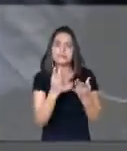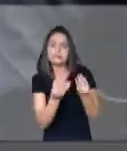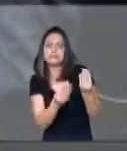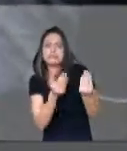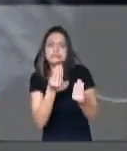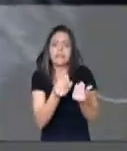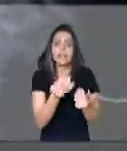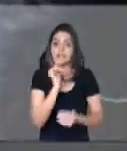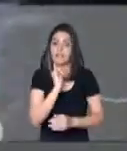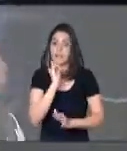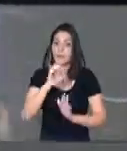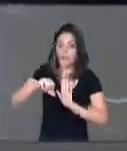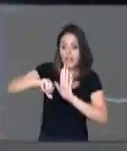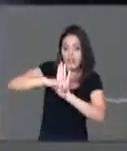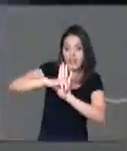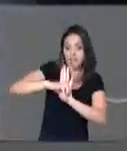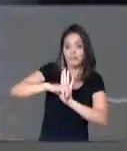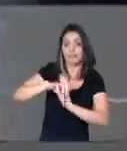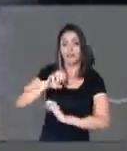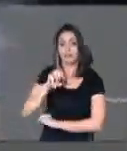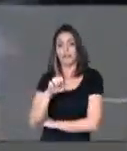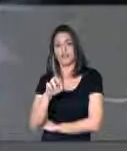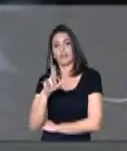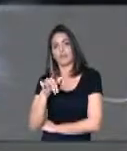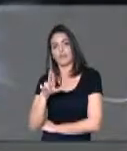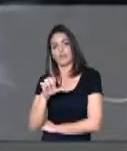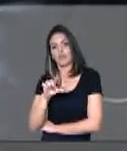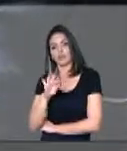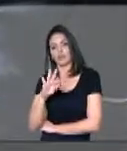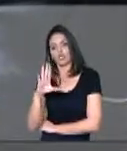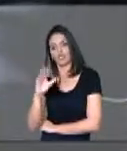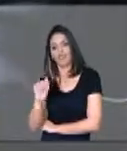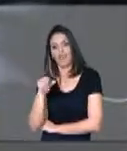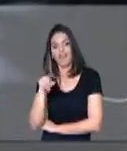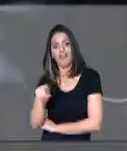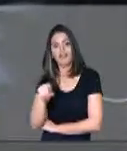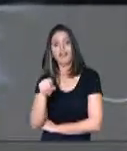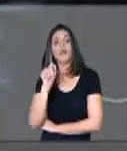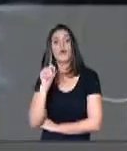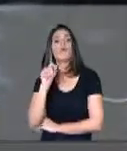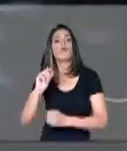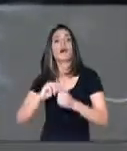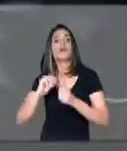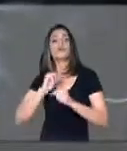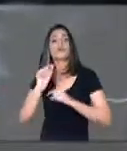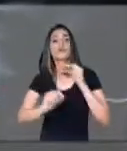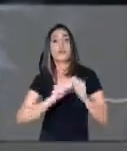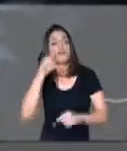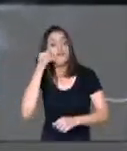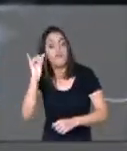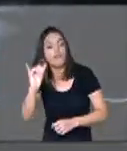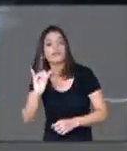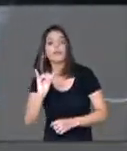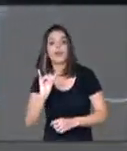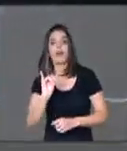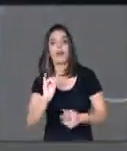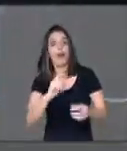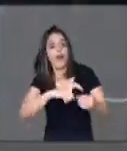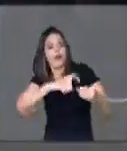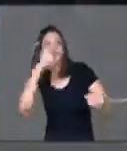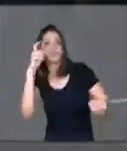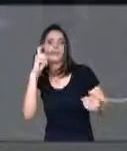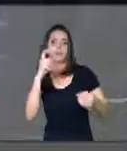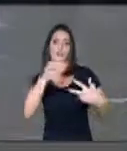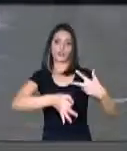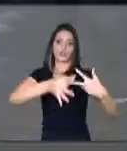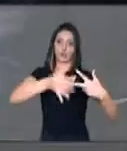hermenêutica, que era um questionamento doutrinário importante que se fazia para não inibir a independência do